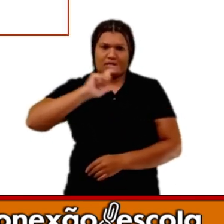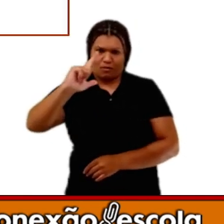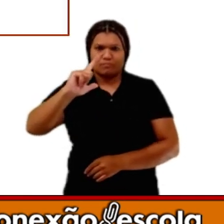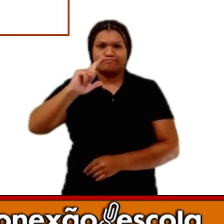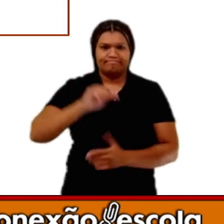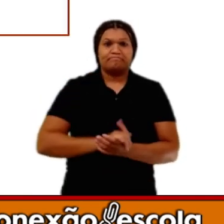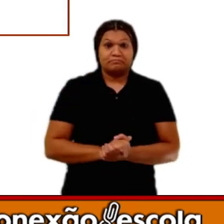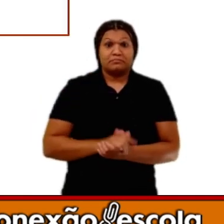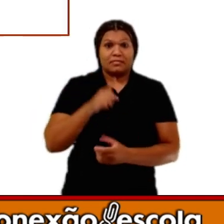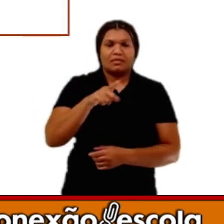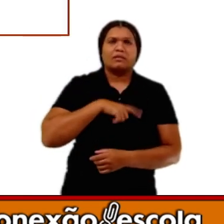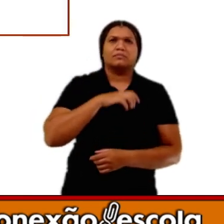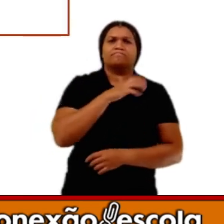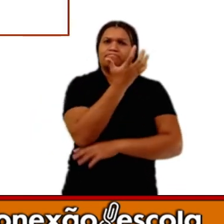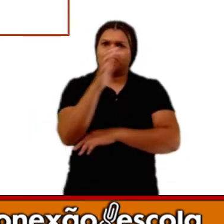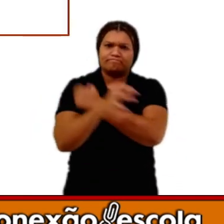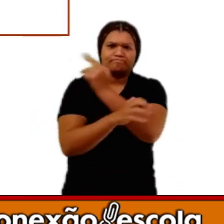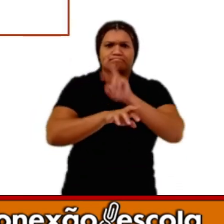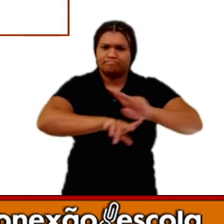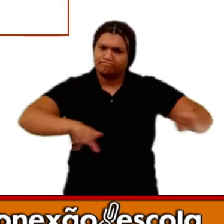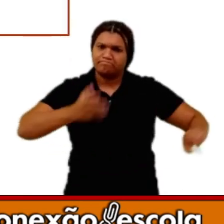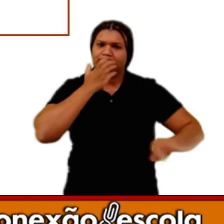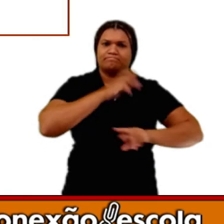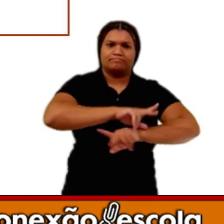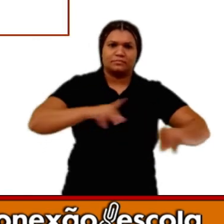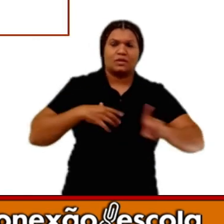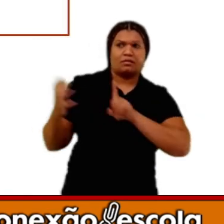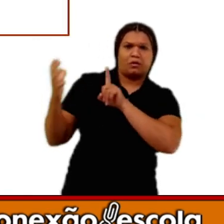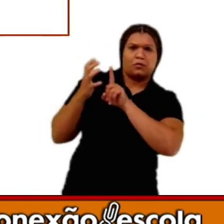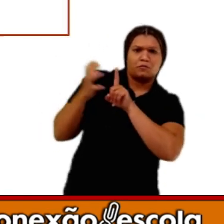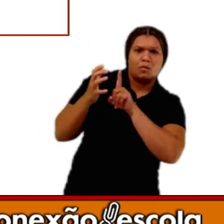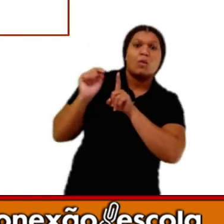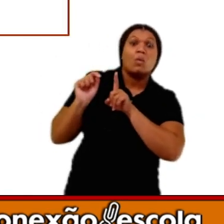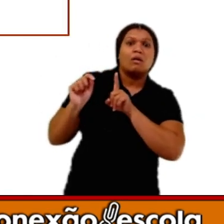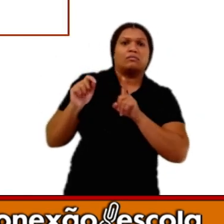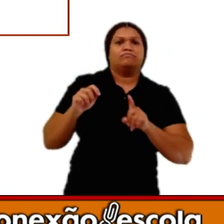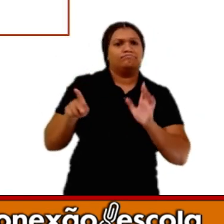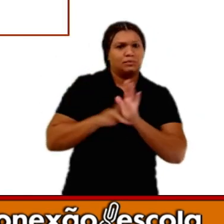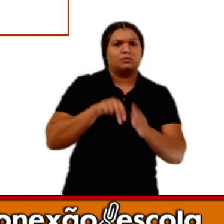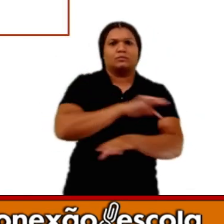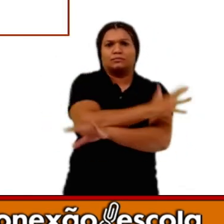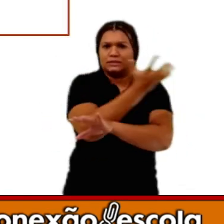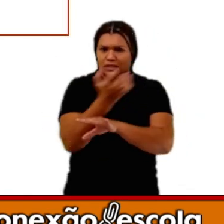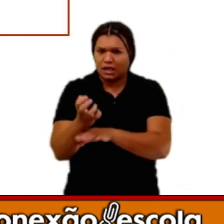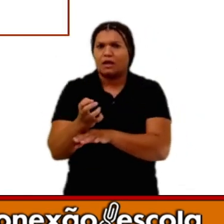sofre forte influência do Cerrado, da Mata Atlântica e do bioma da Amazônia. Está numa região de